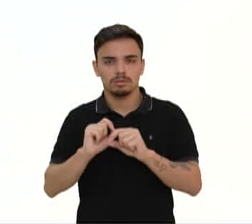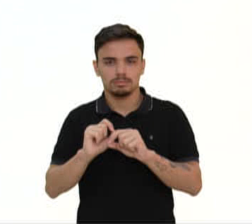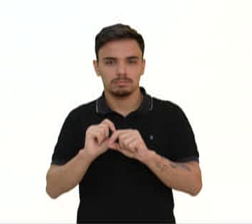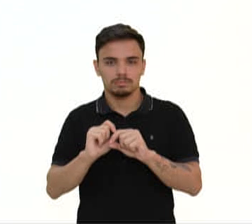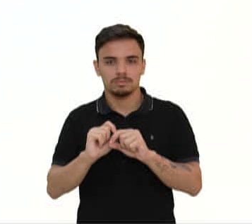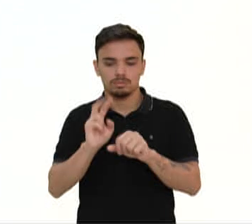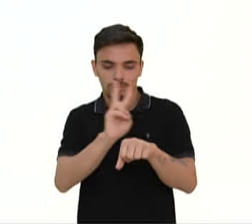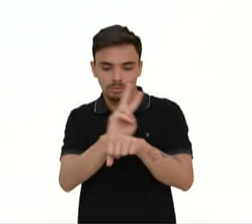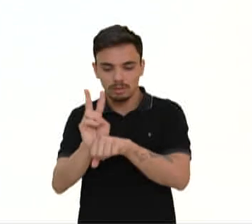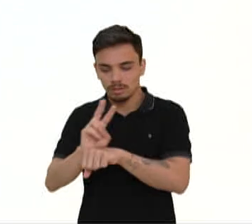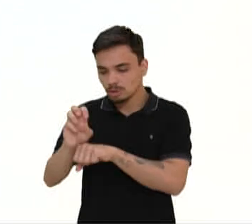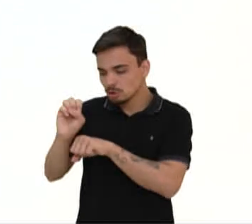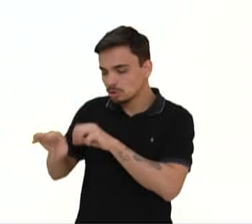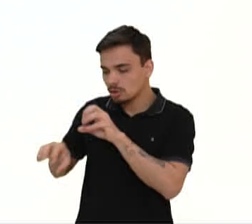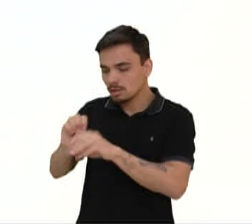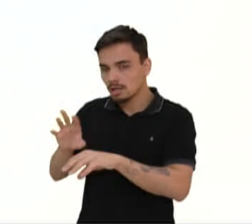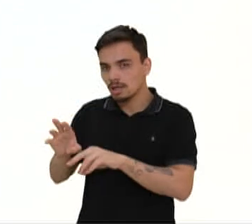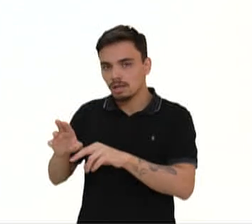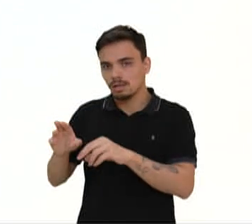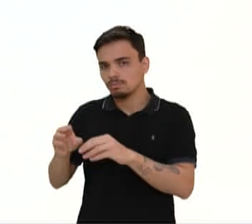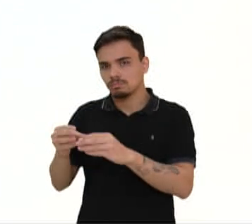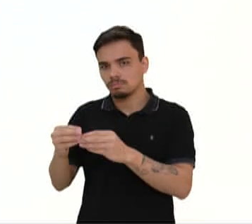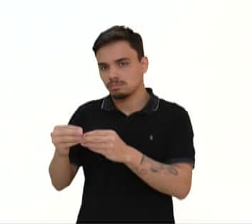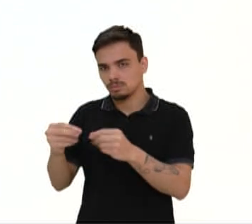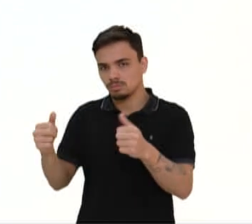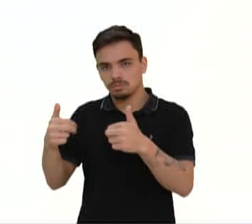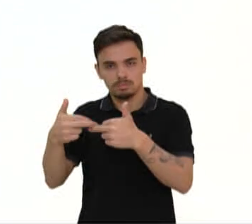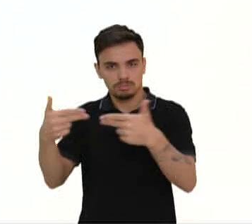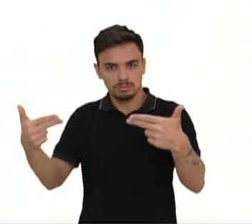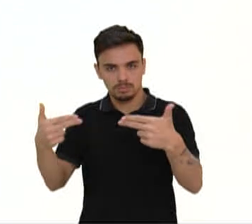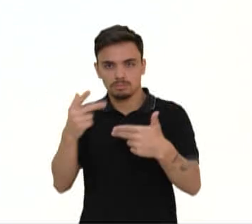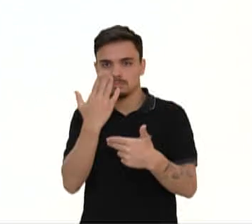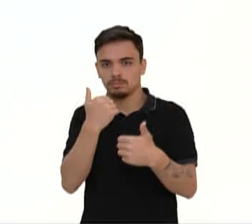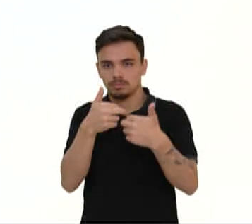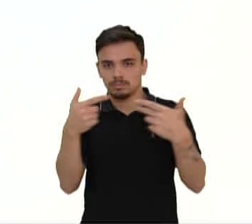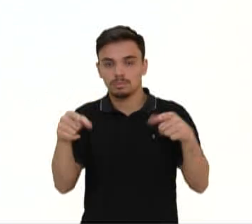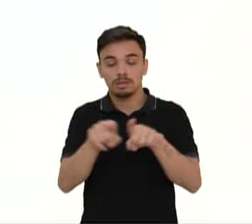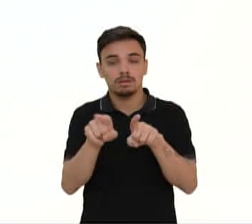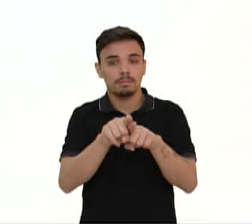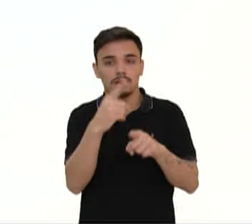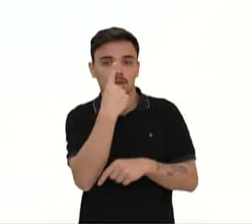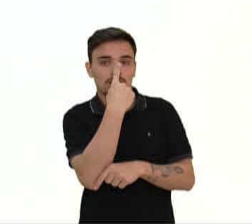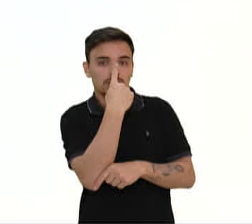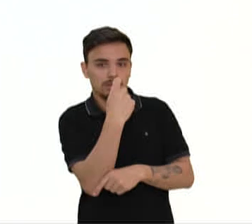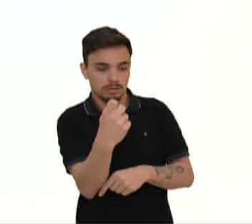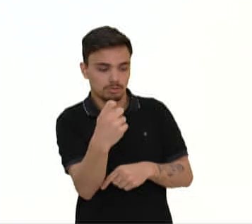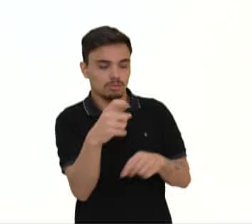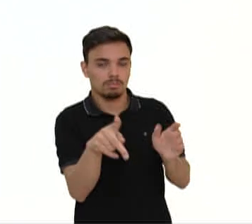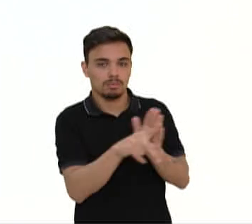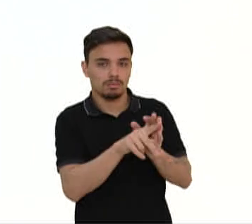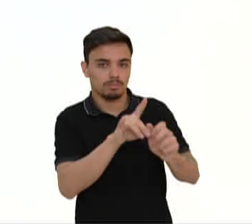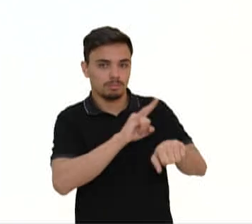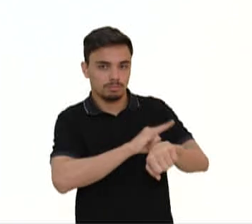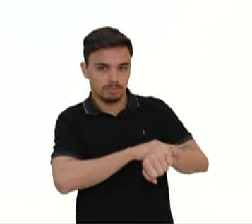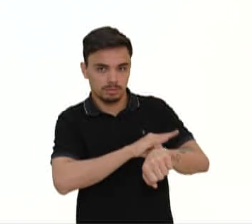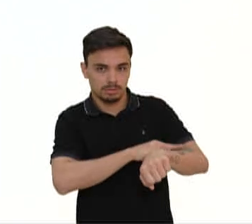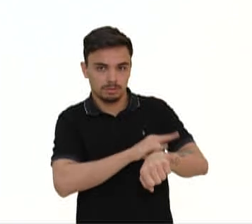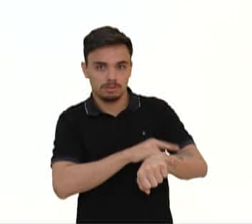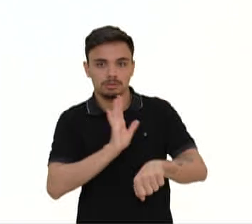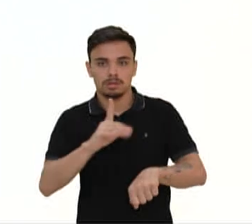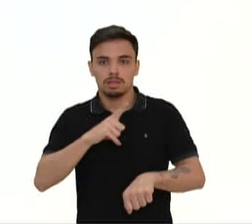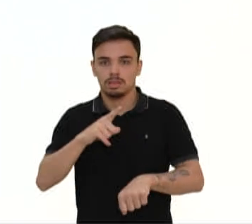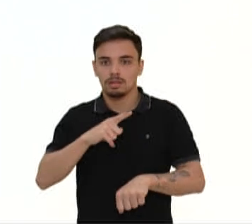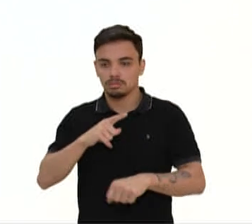de alimentos e, especialmente, dos lixos de banheiro, já que podem acabar nos ralos da pia,